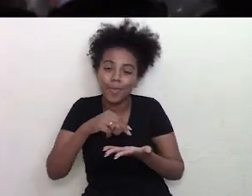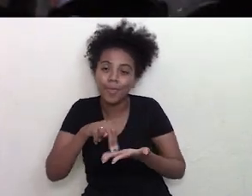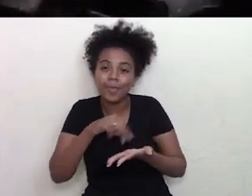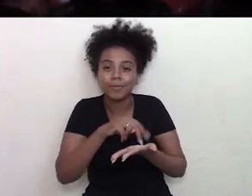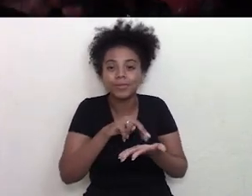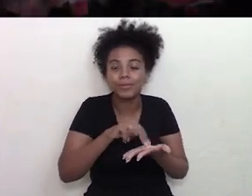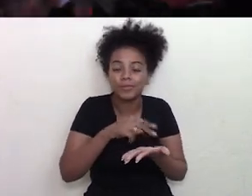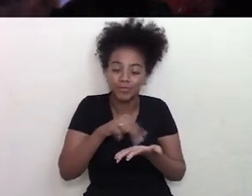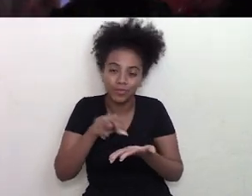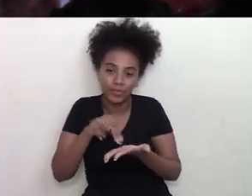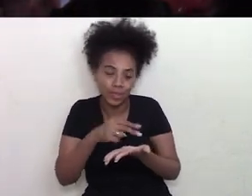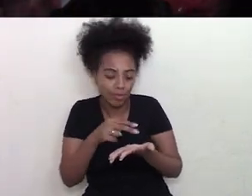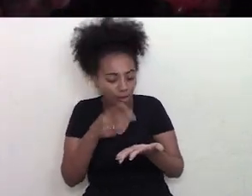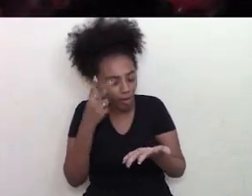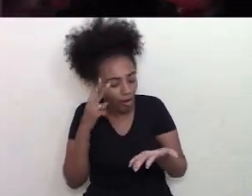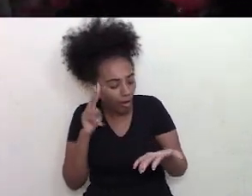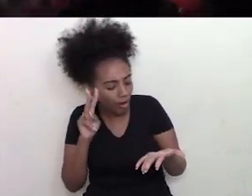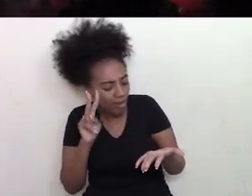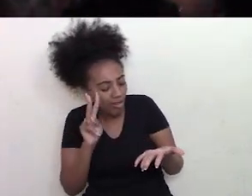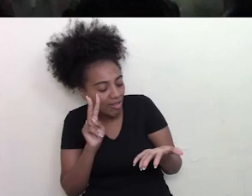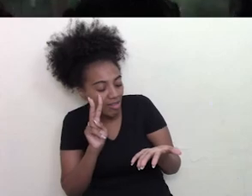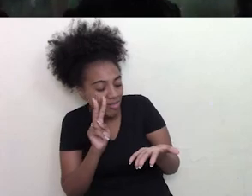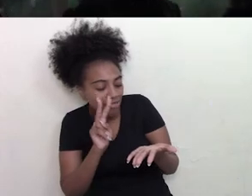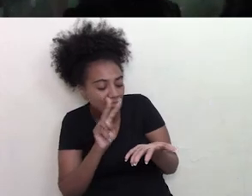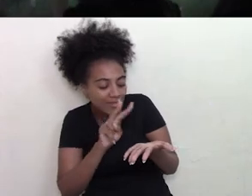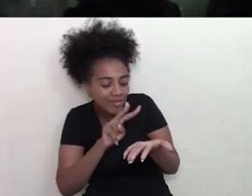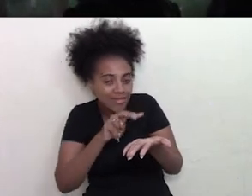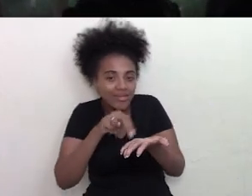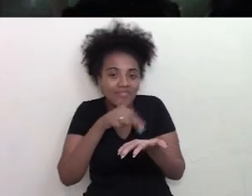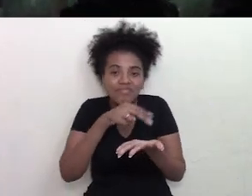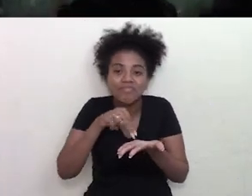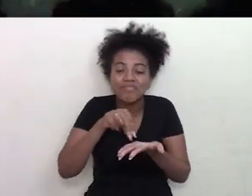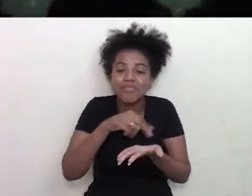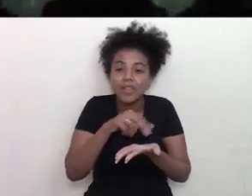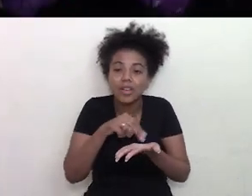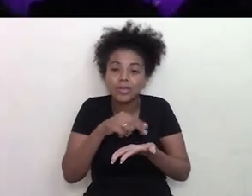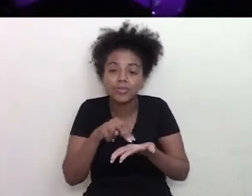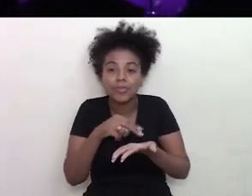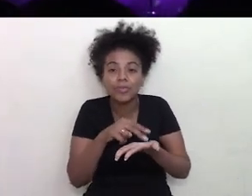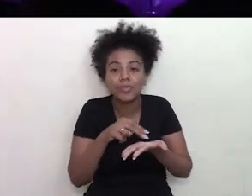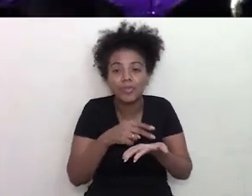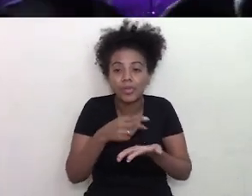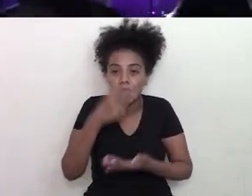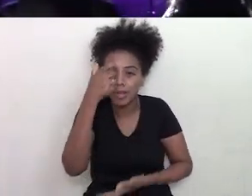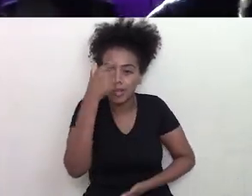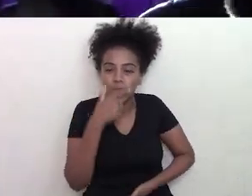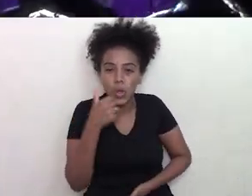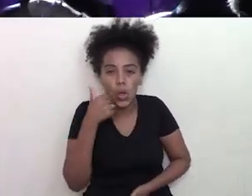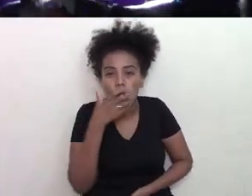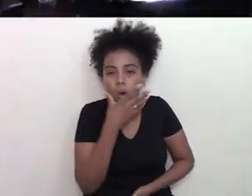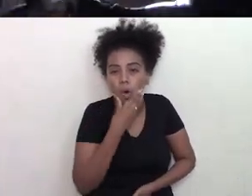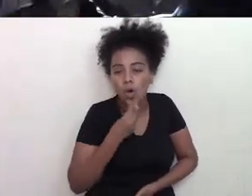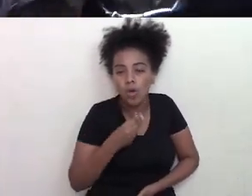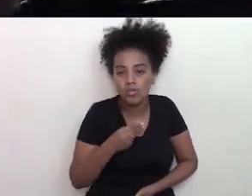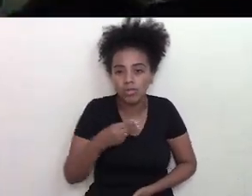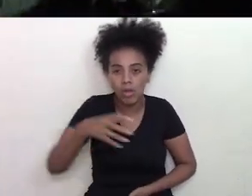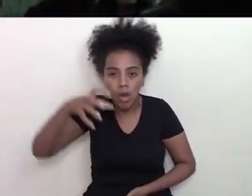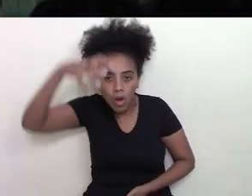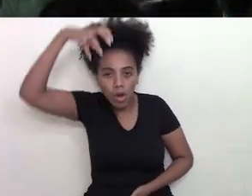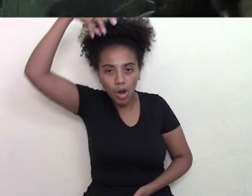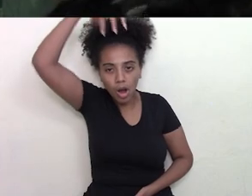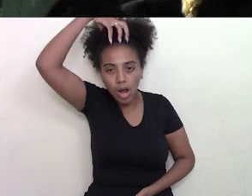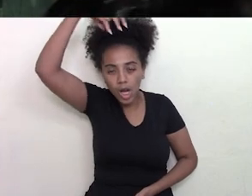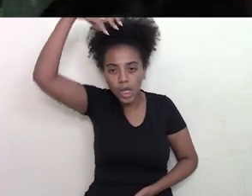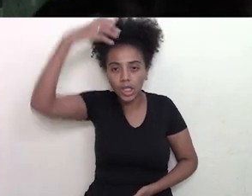Cuidado com a cabeça do Pimpolho. Ela tá dançando e o Pimpolho tá de olho. Sou pimpolho, sou o rei da mulherada. Beijo todo